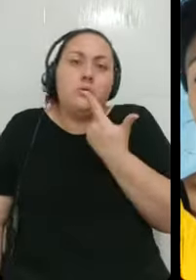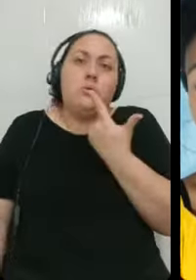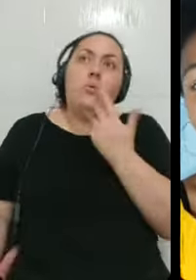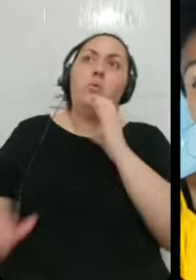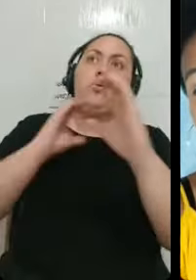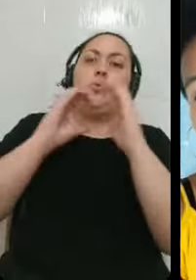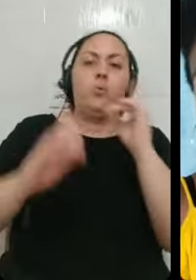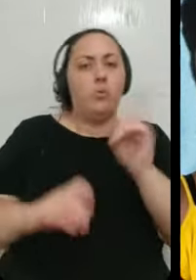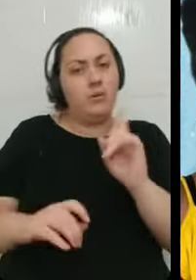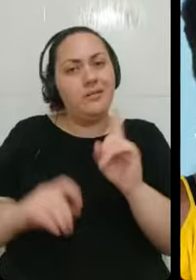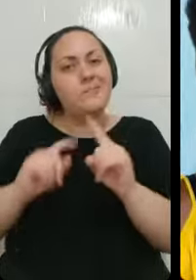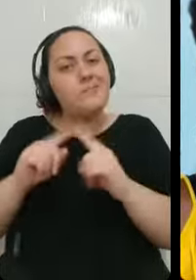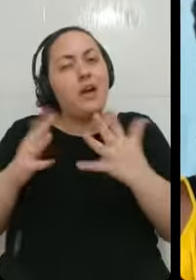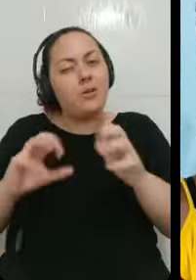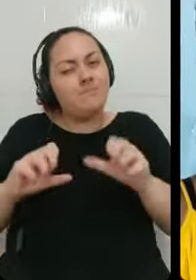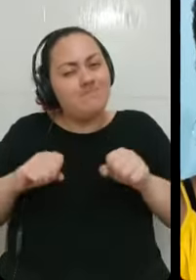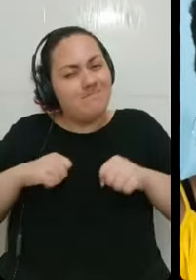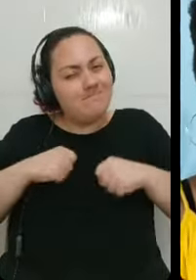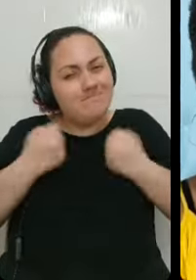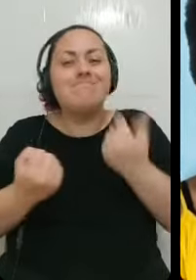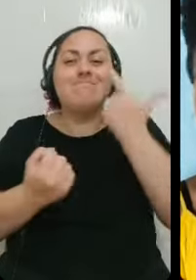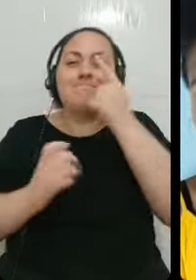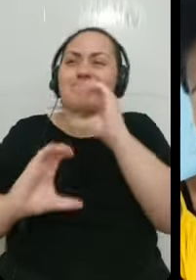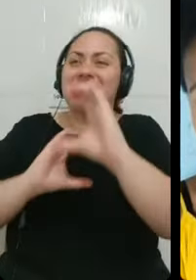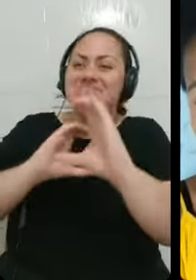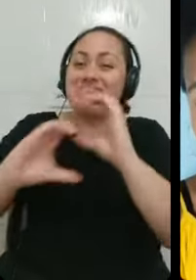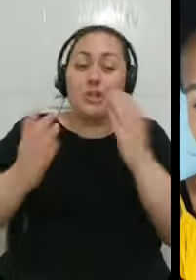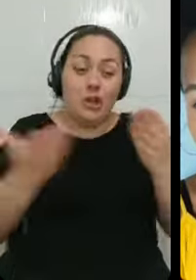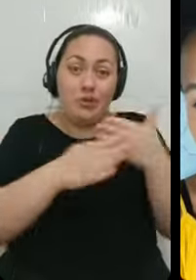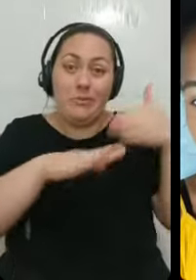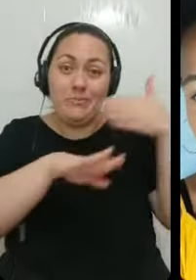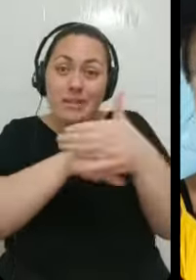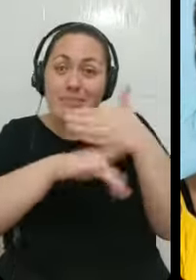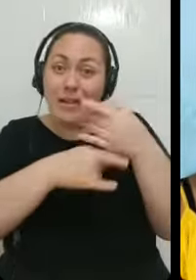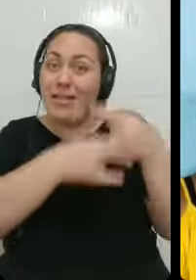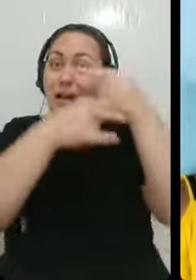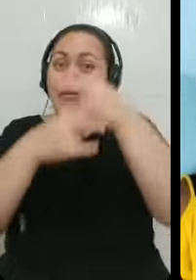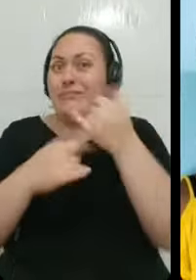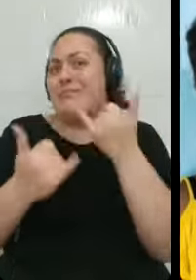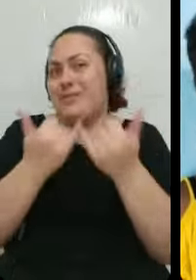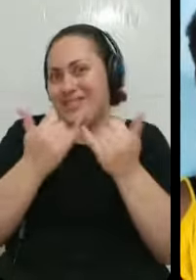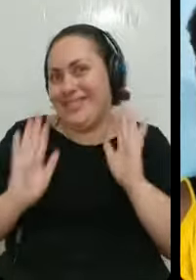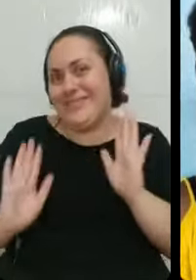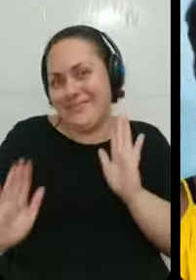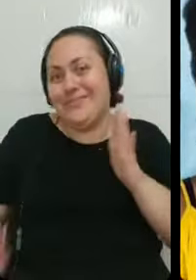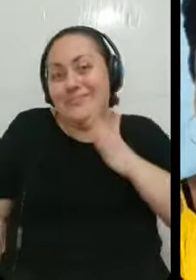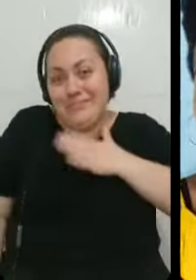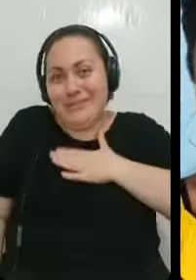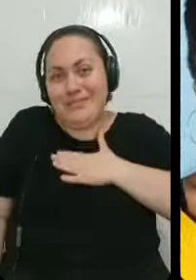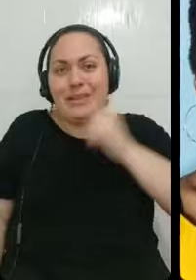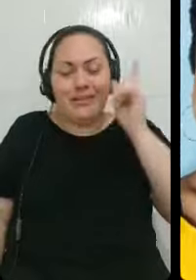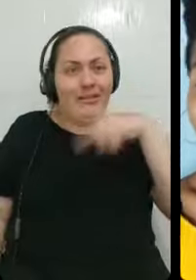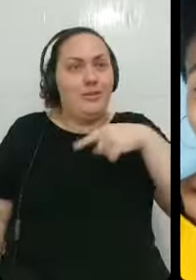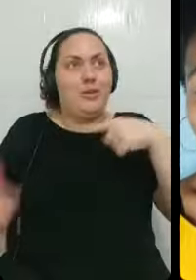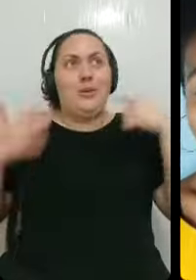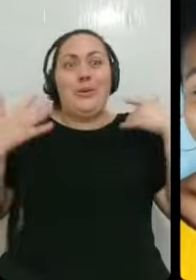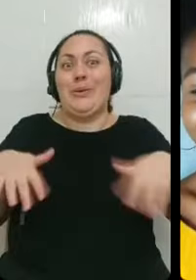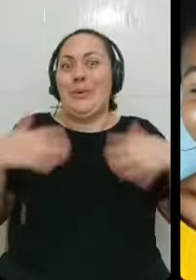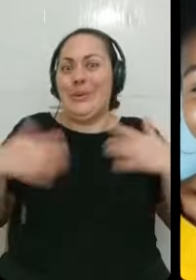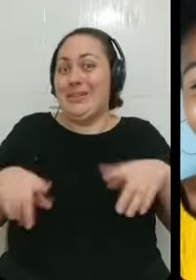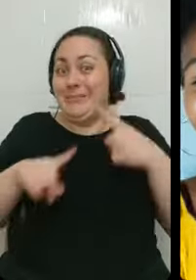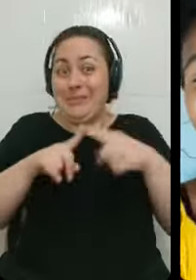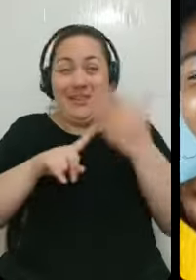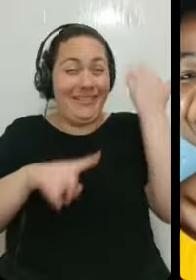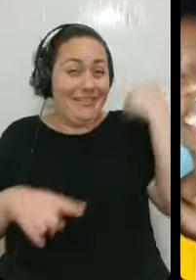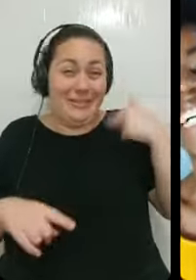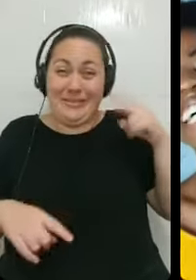forcei a ser mais. Então, estar participando hoje de uma live, por exemplo, para mim É grandioso, porque há um tempo atrás com certeza eu não estaria